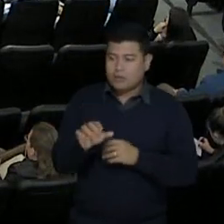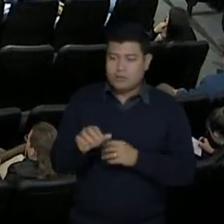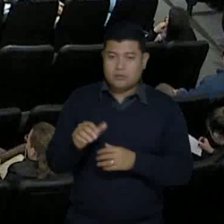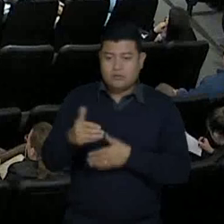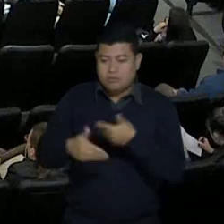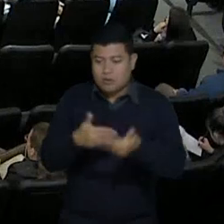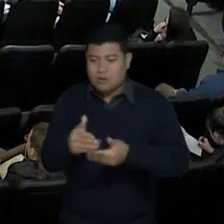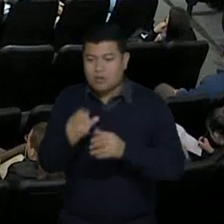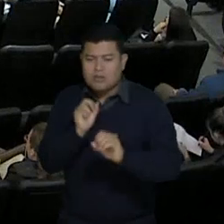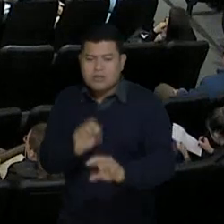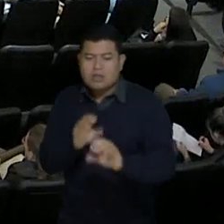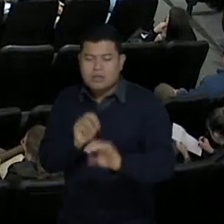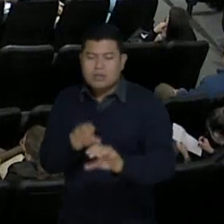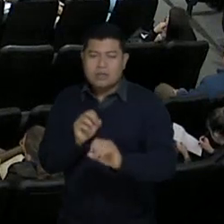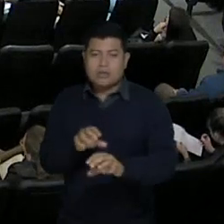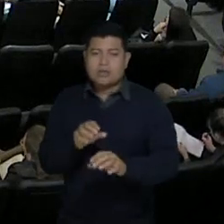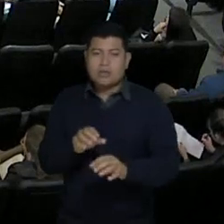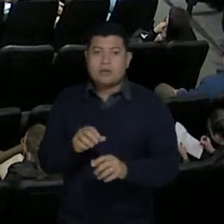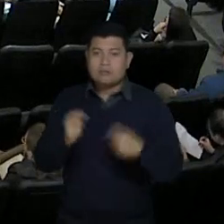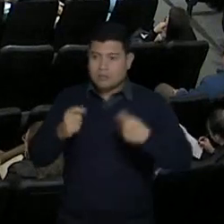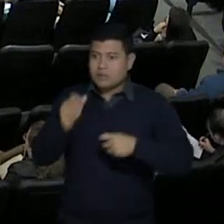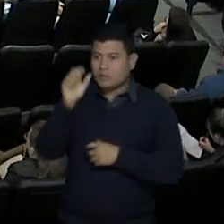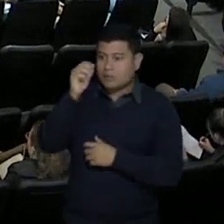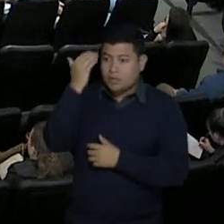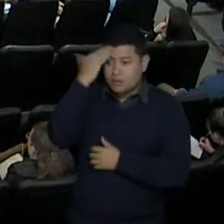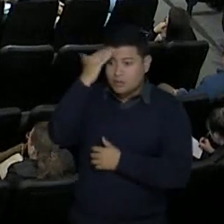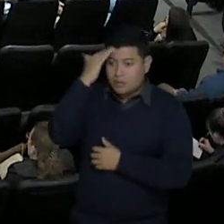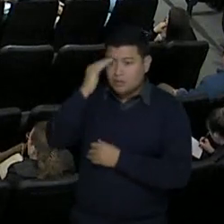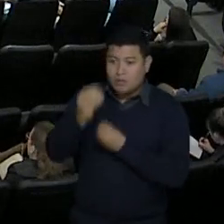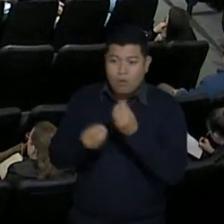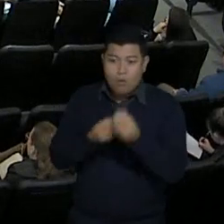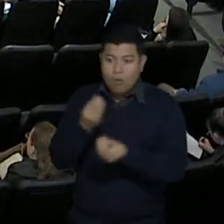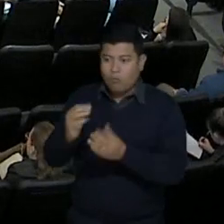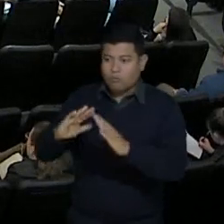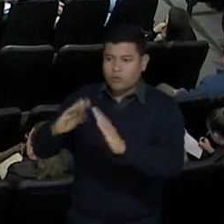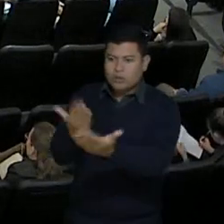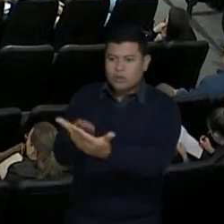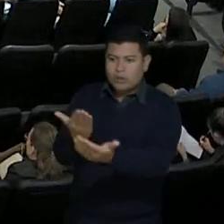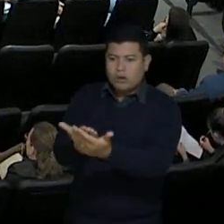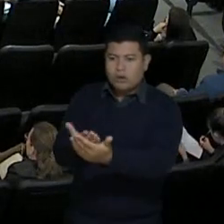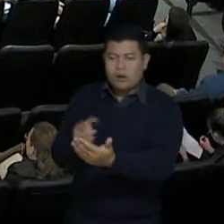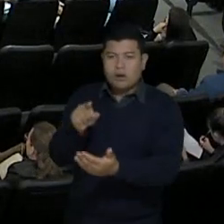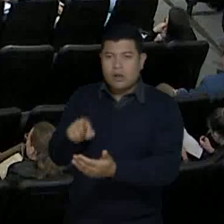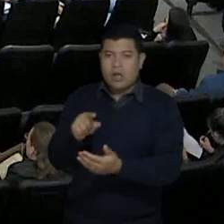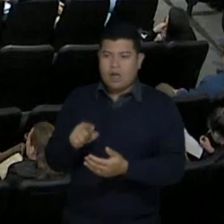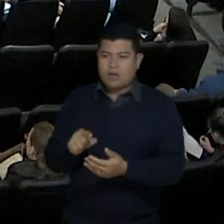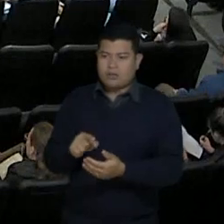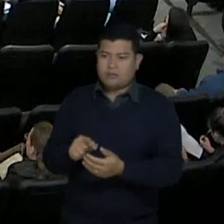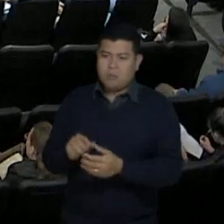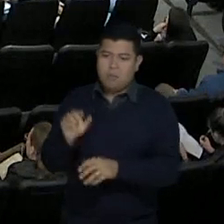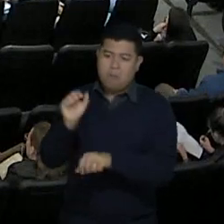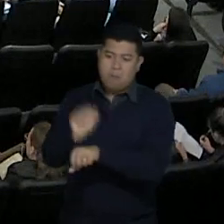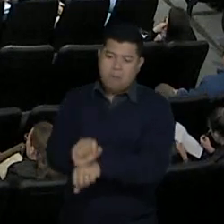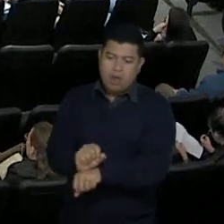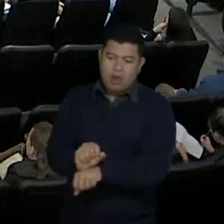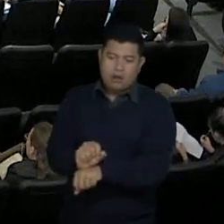entender como acontece a escola a escola é uma coisa estática